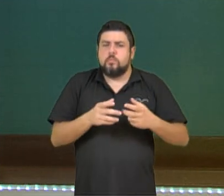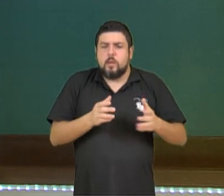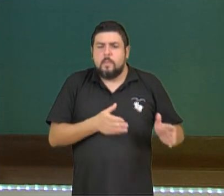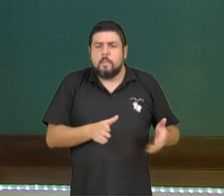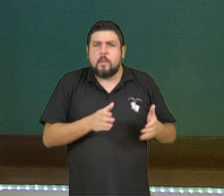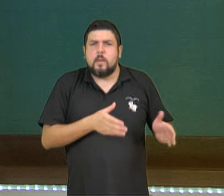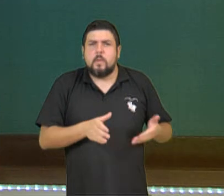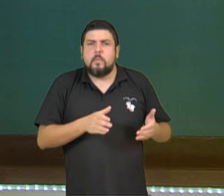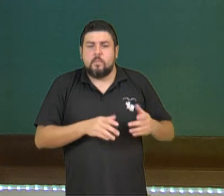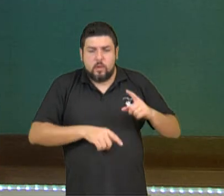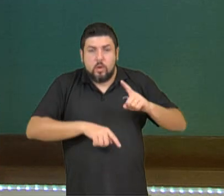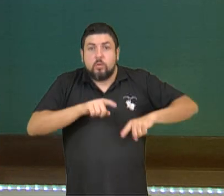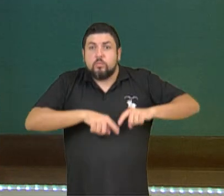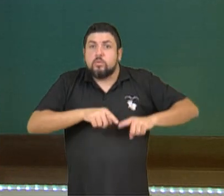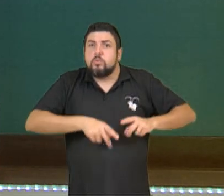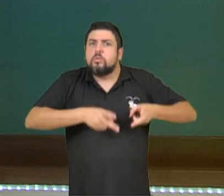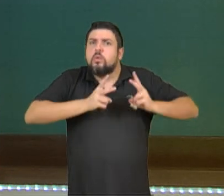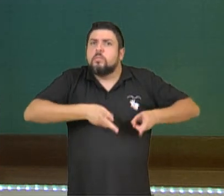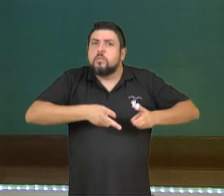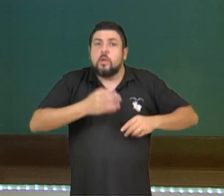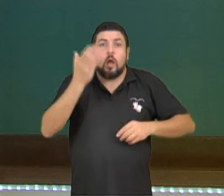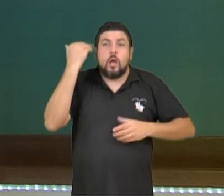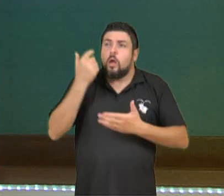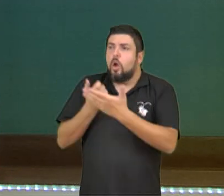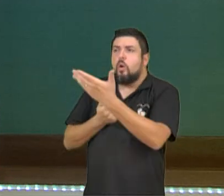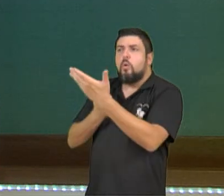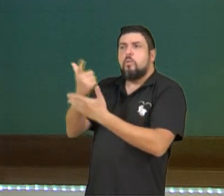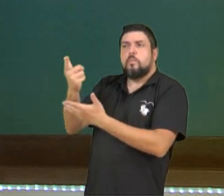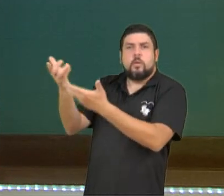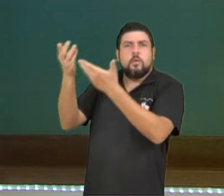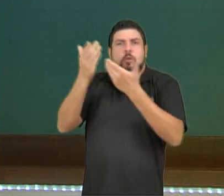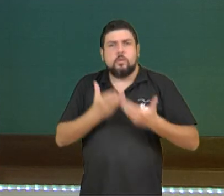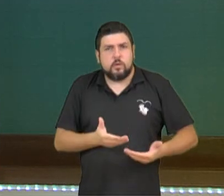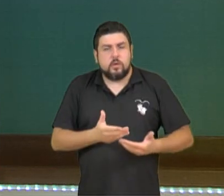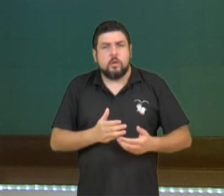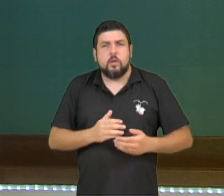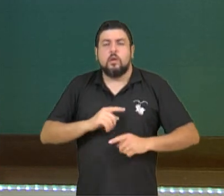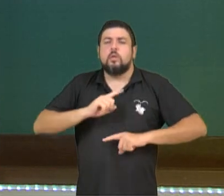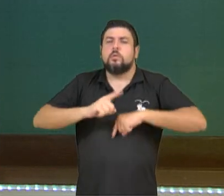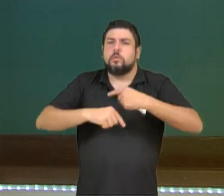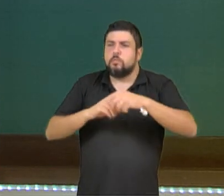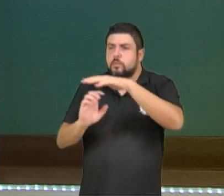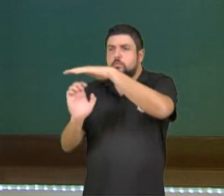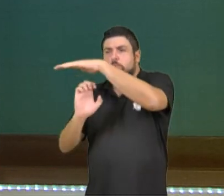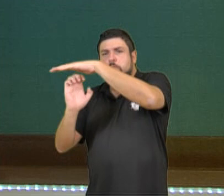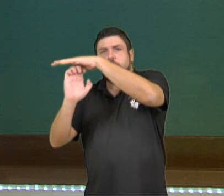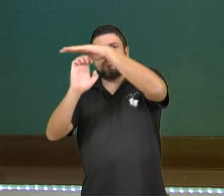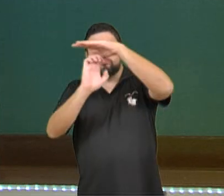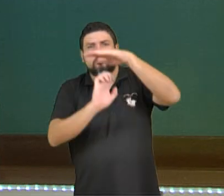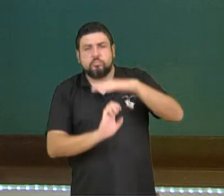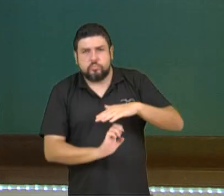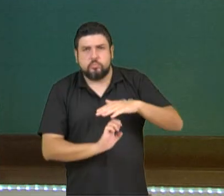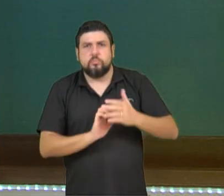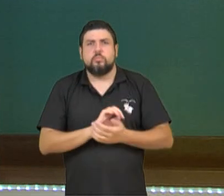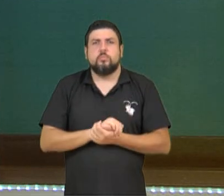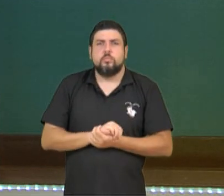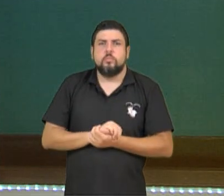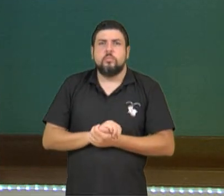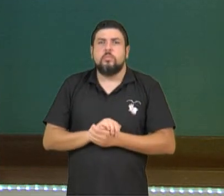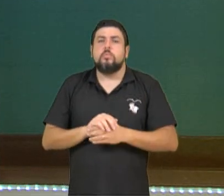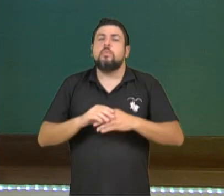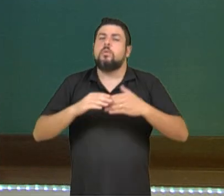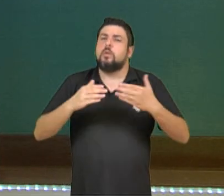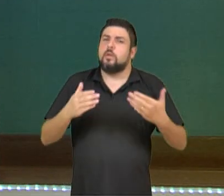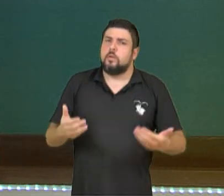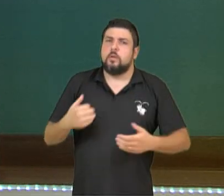que esse produto continua sendo estrangeiro. Por isso, o nosso viés de economia brasileira tem um título que